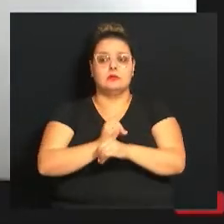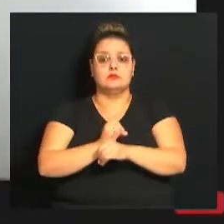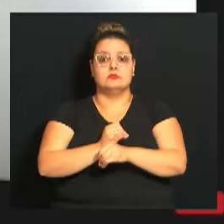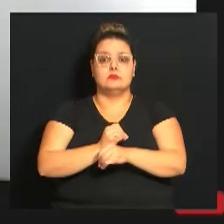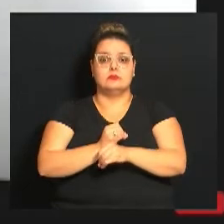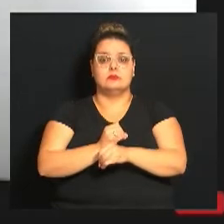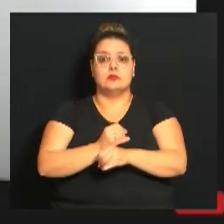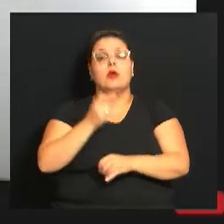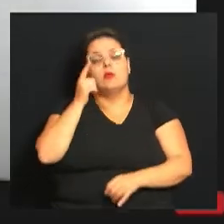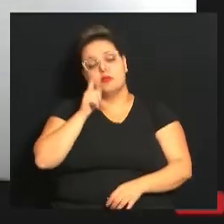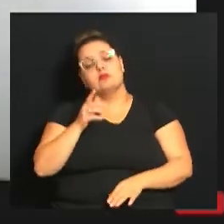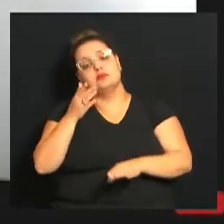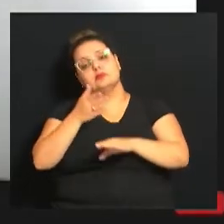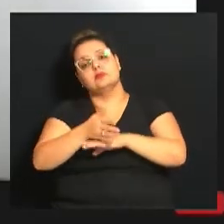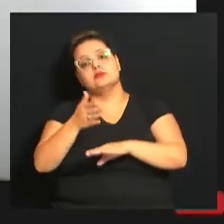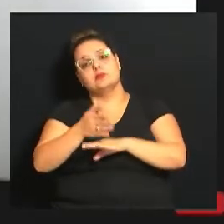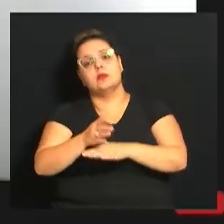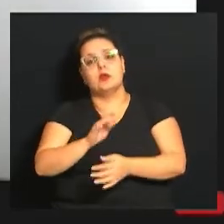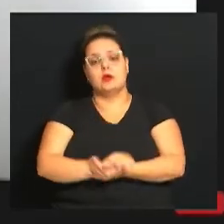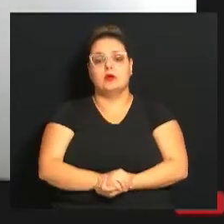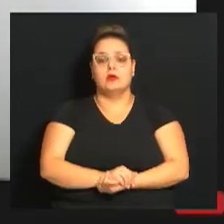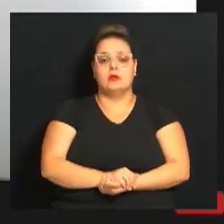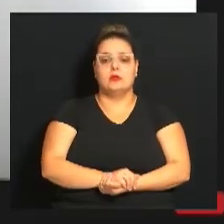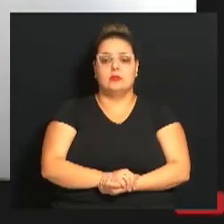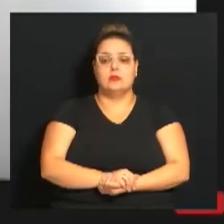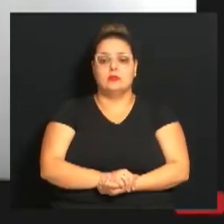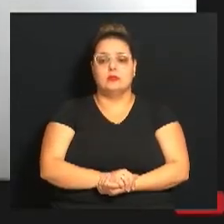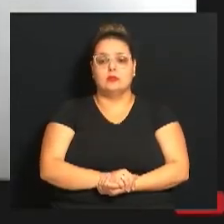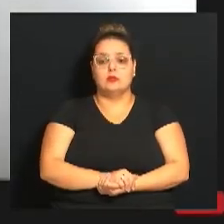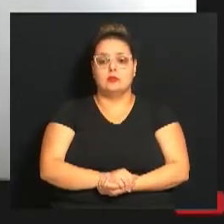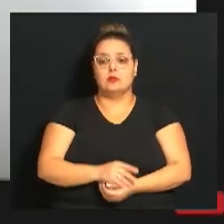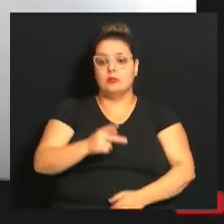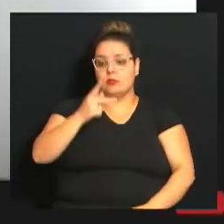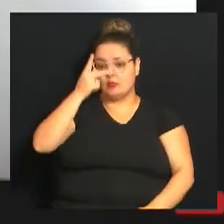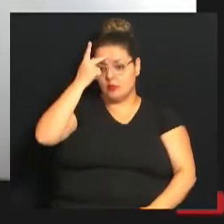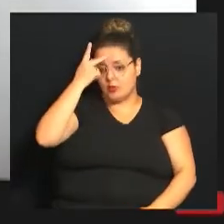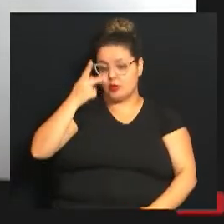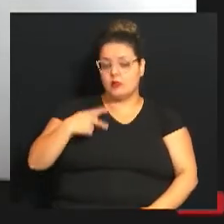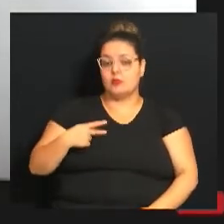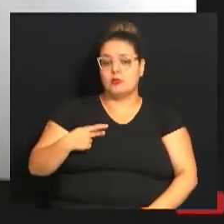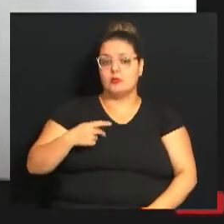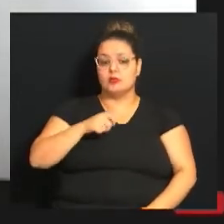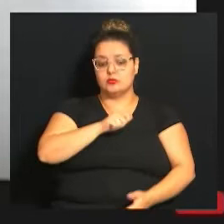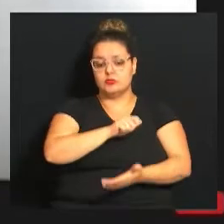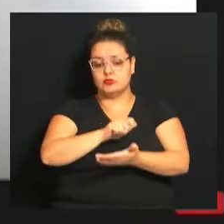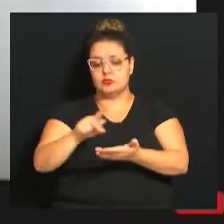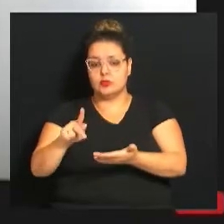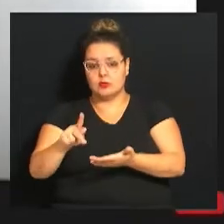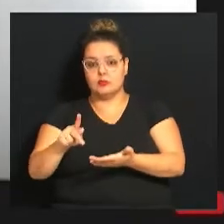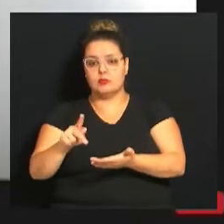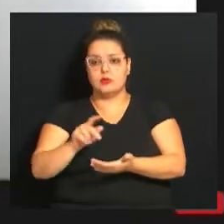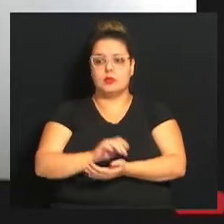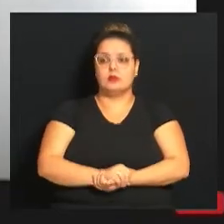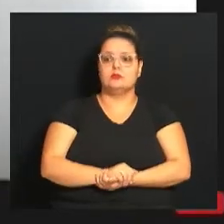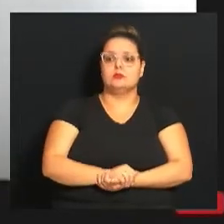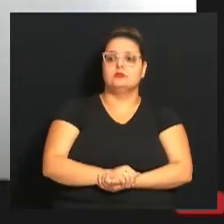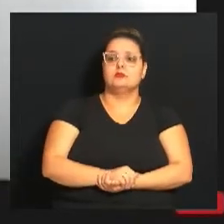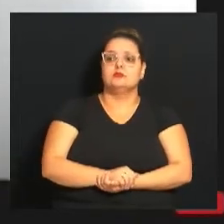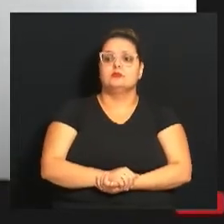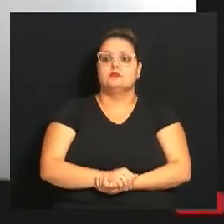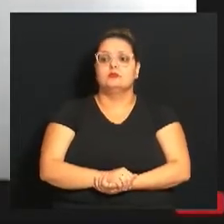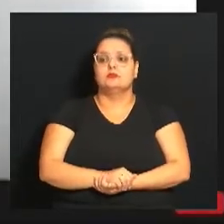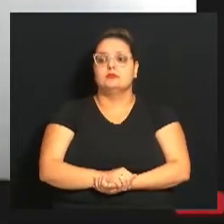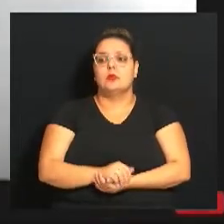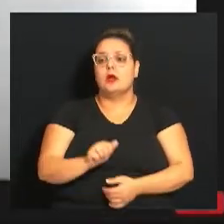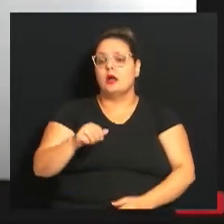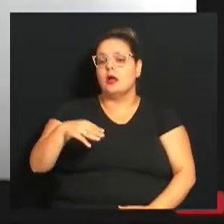acessar. Ou o custo de cada um dos aplicativos. Então, a Netflix tem um custo acessível, a Amazon mais ainda, a Disney Plus é um pouco mais